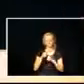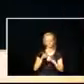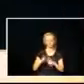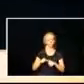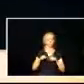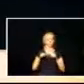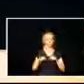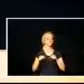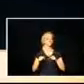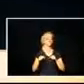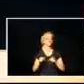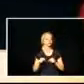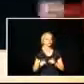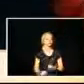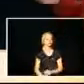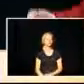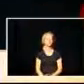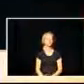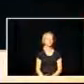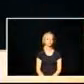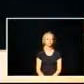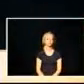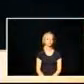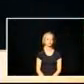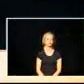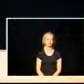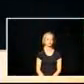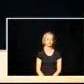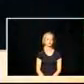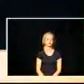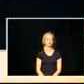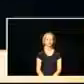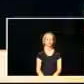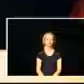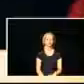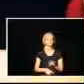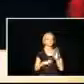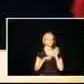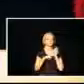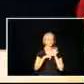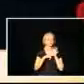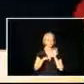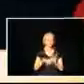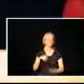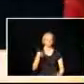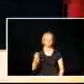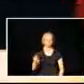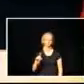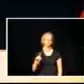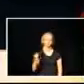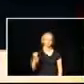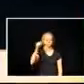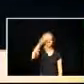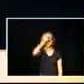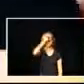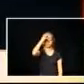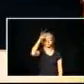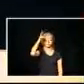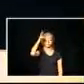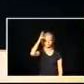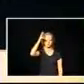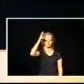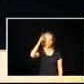medirmos esforços para lutarmos pelos servidores municipais, seja da administração direta, indireta,